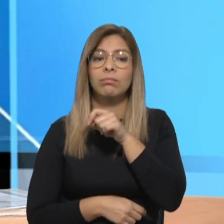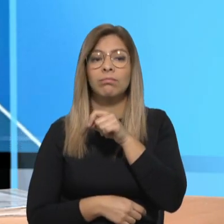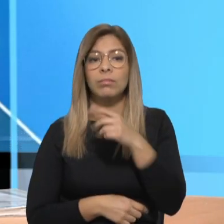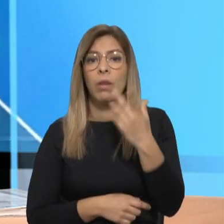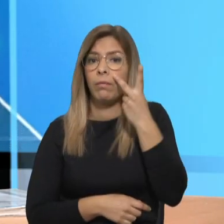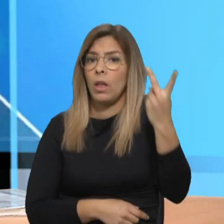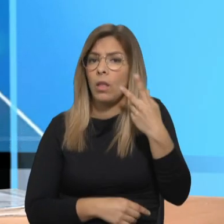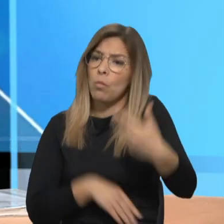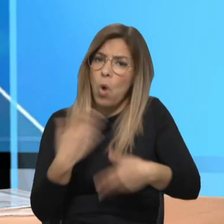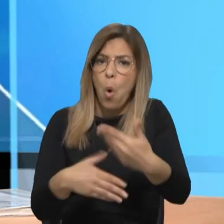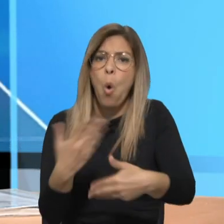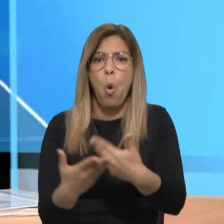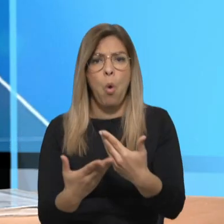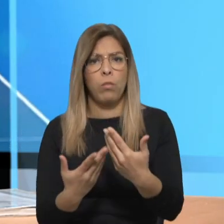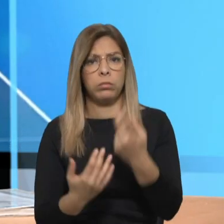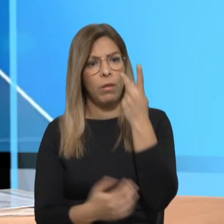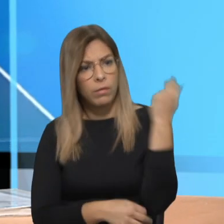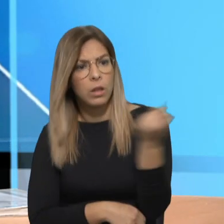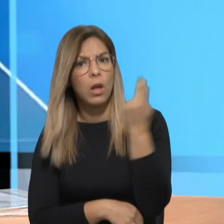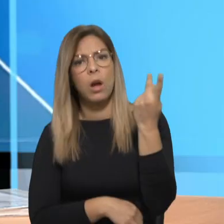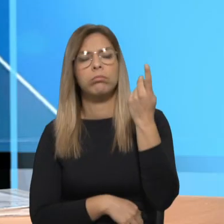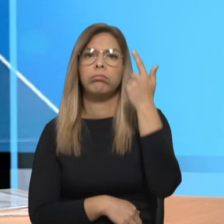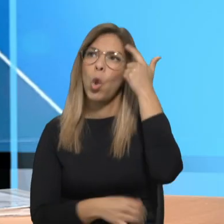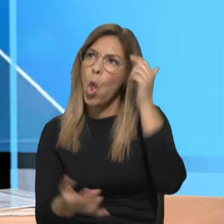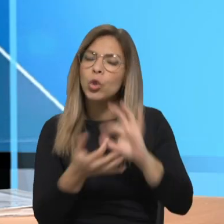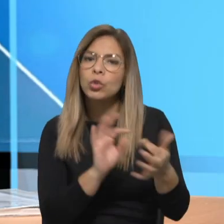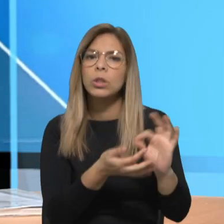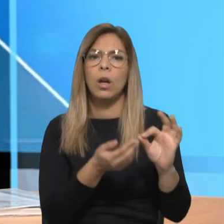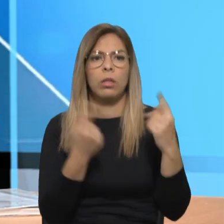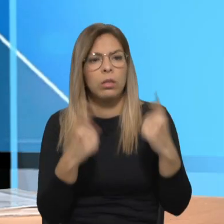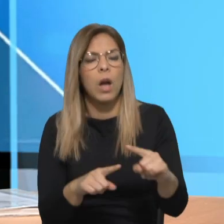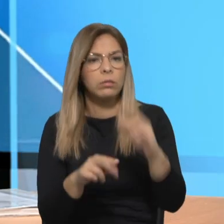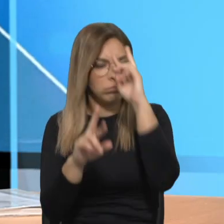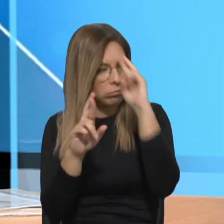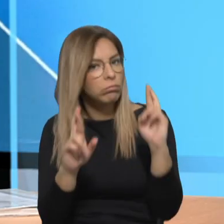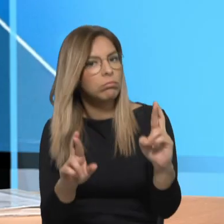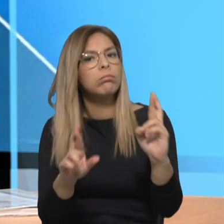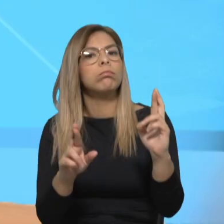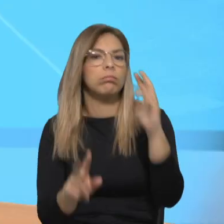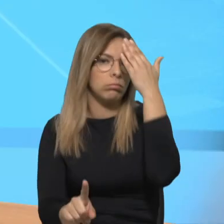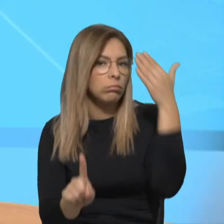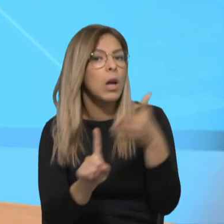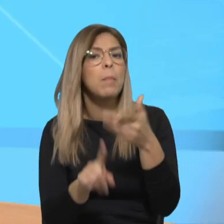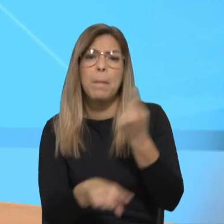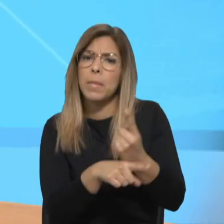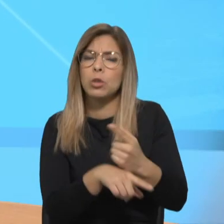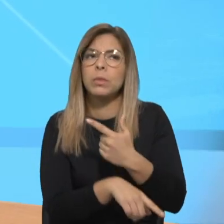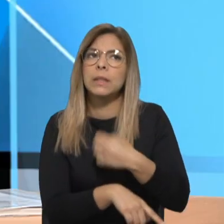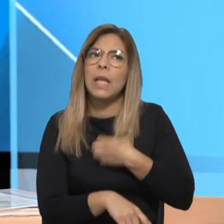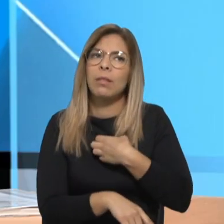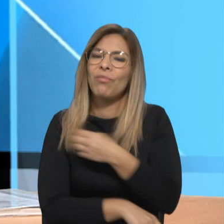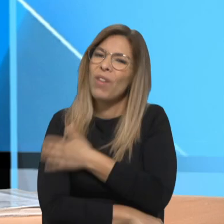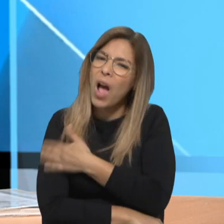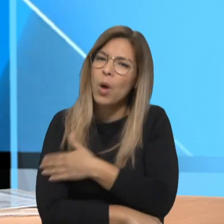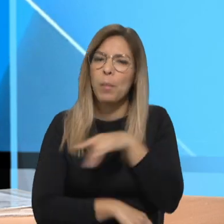viver vida com sentido, com alegria, com esperança, que é o tema do mesmo na fragilidade. Do jubileu, mesmo na fragilidade, apesar